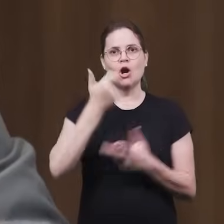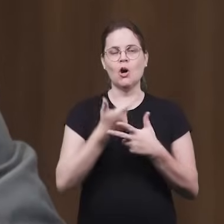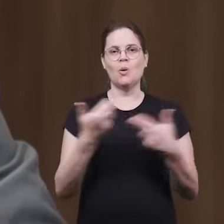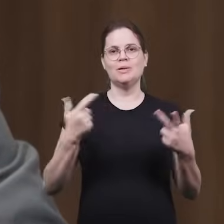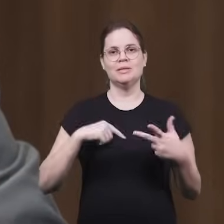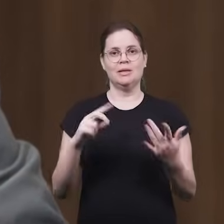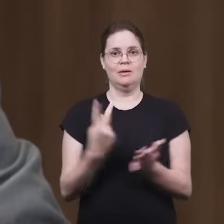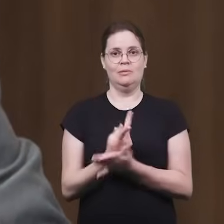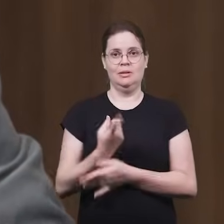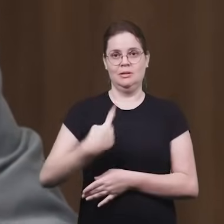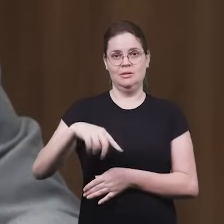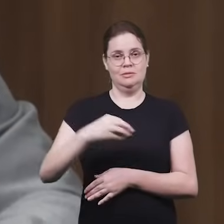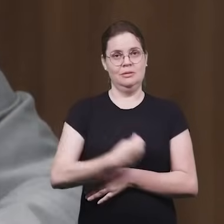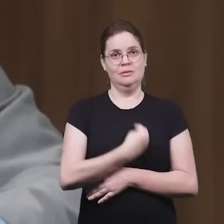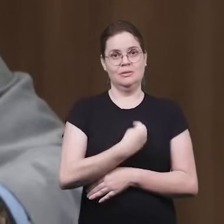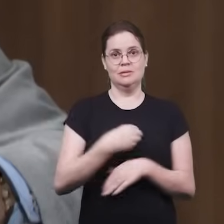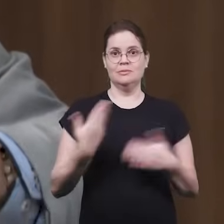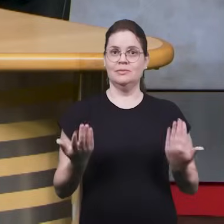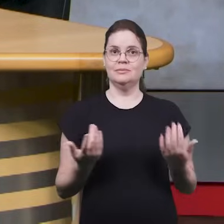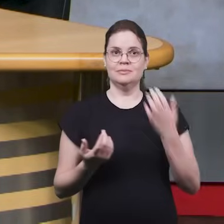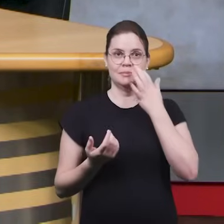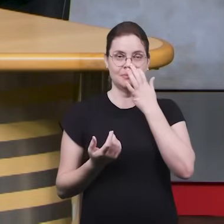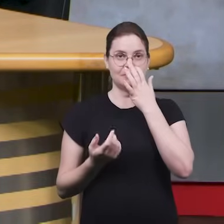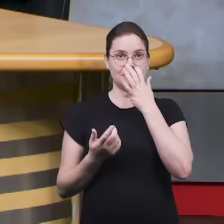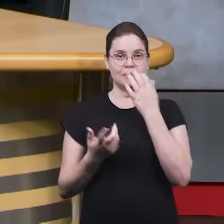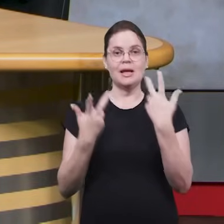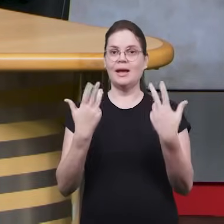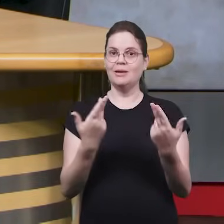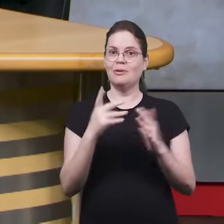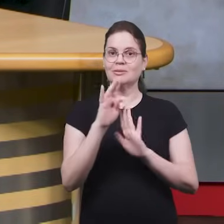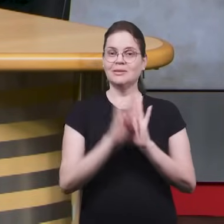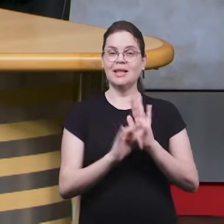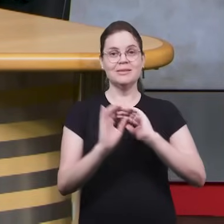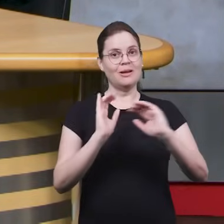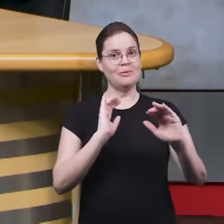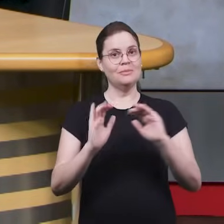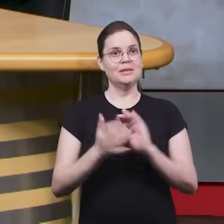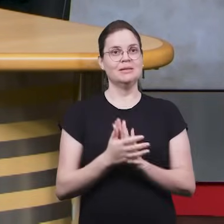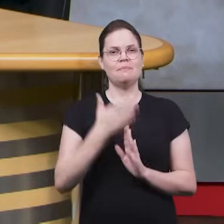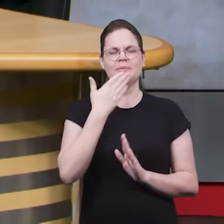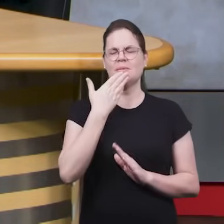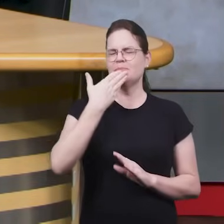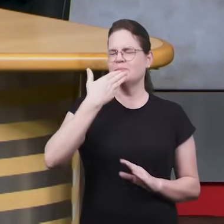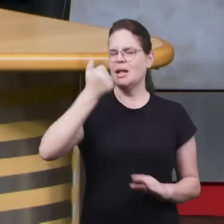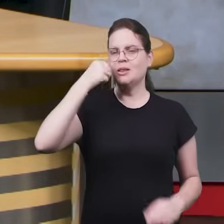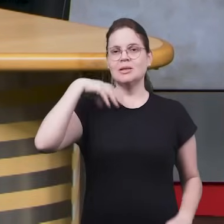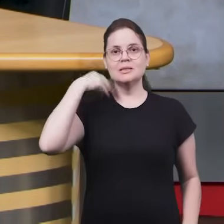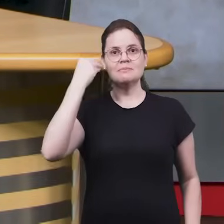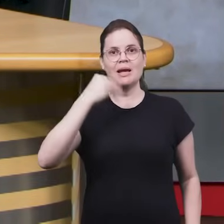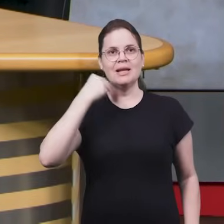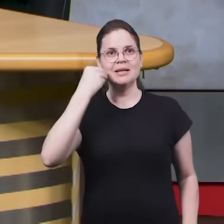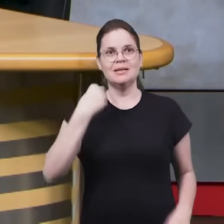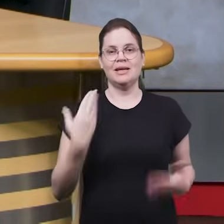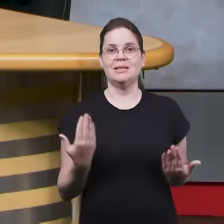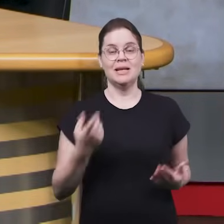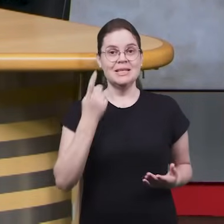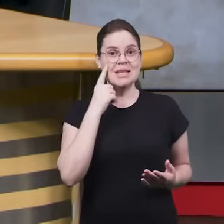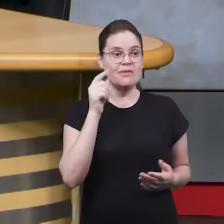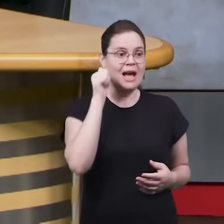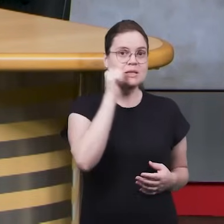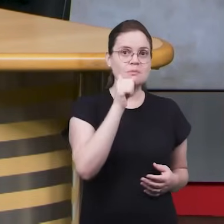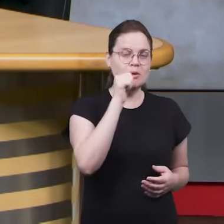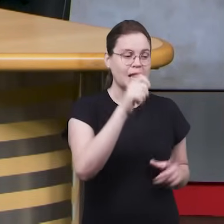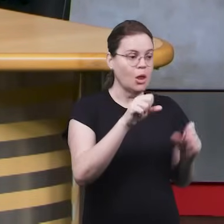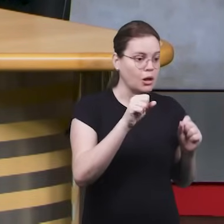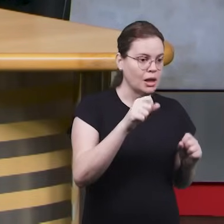nos aconteceu. Foi a comunicação do texto que a gente usou aqui. Pois que é a melhor experiência. Né? Elas podiam guardar para elas. As mulheres